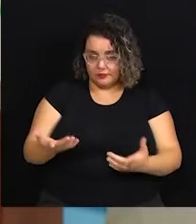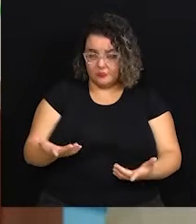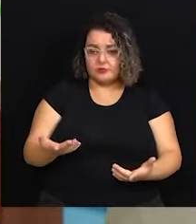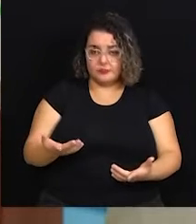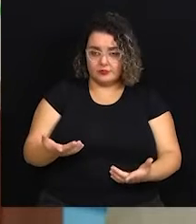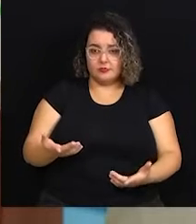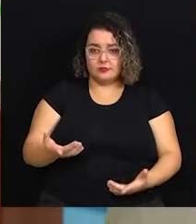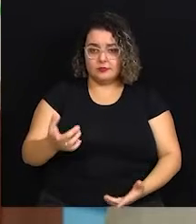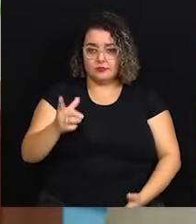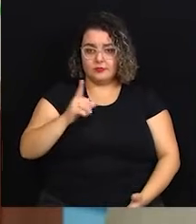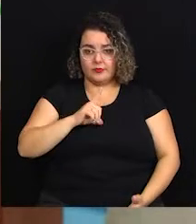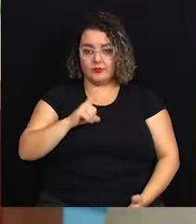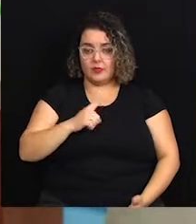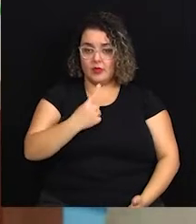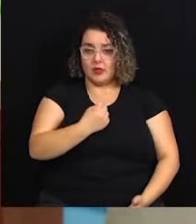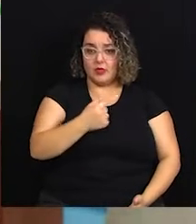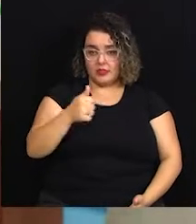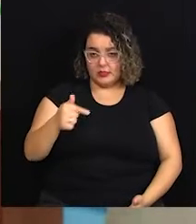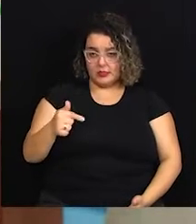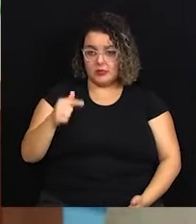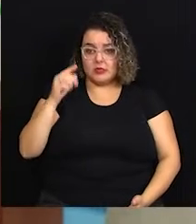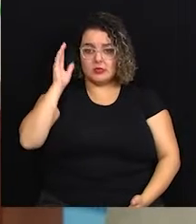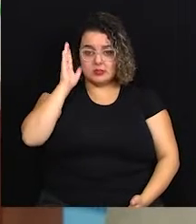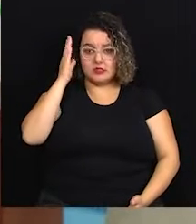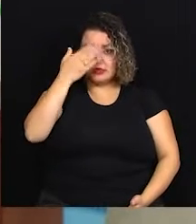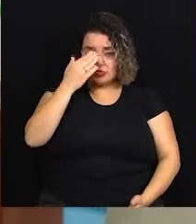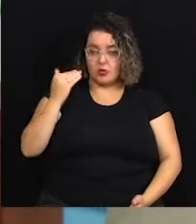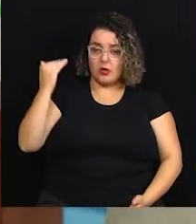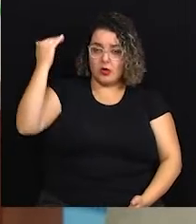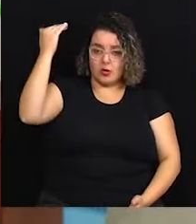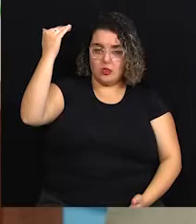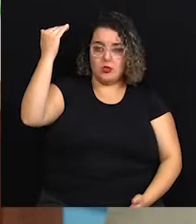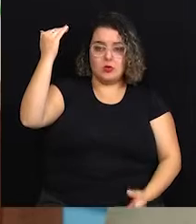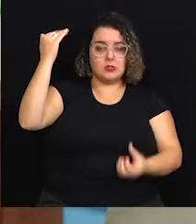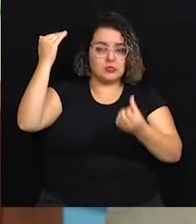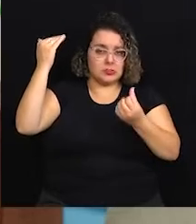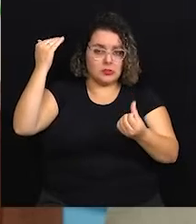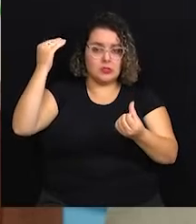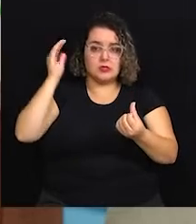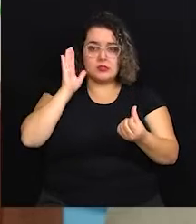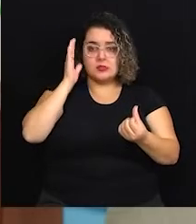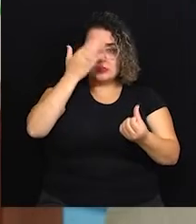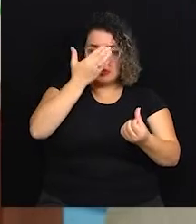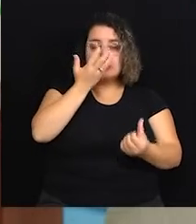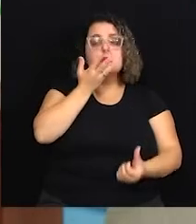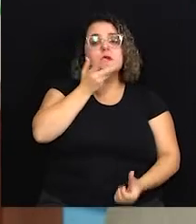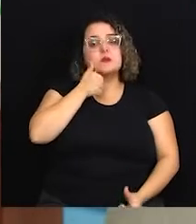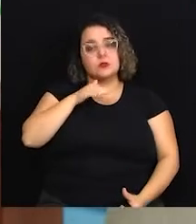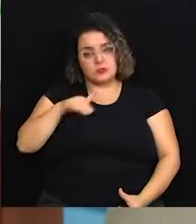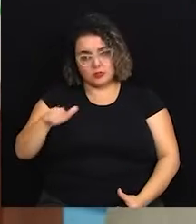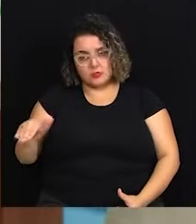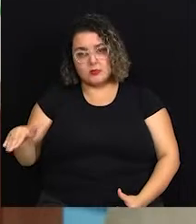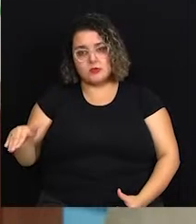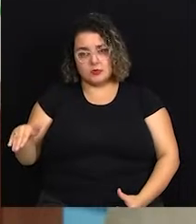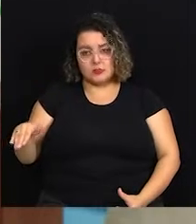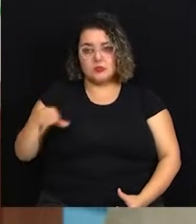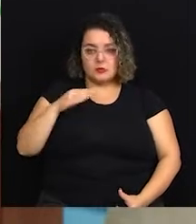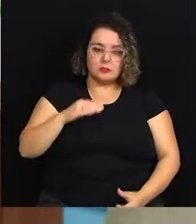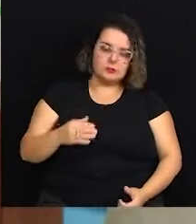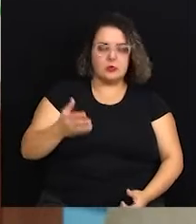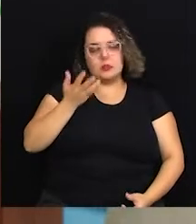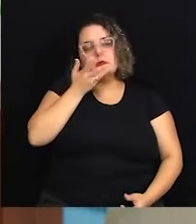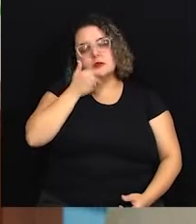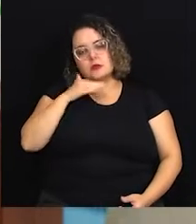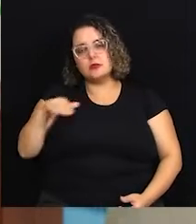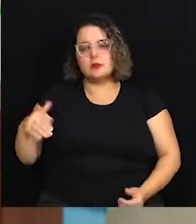temos 17 surdos cegos adultos, 6 surdos cegos crianças, entre criança e adolescente, e